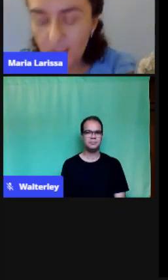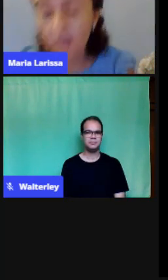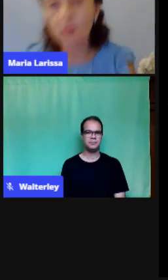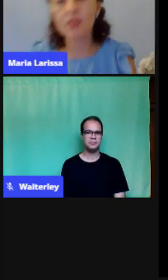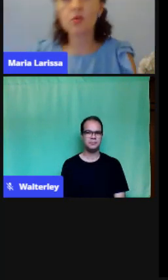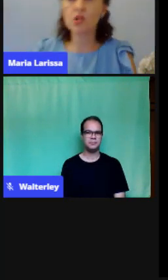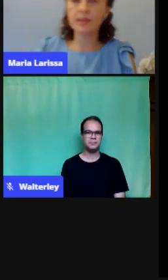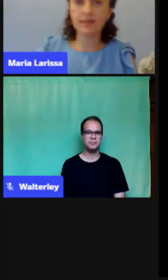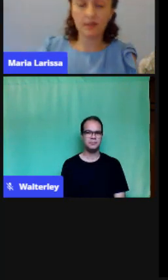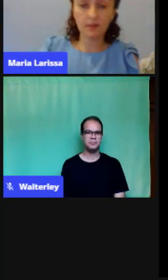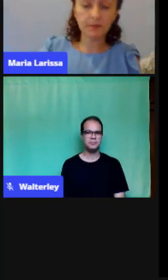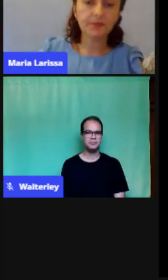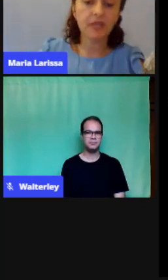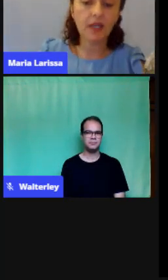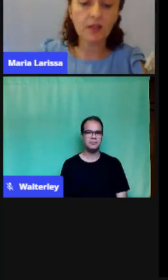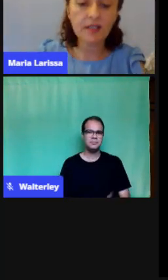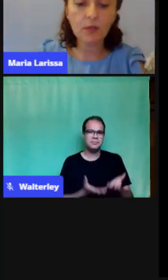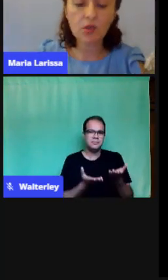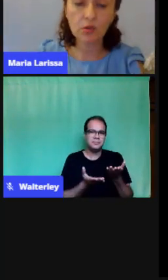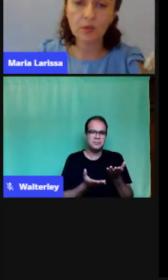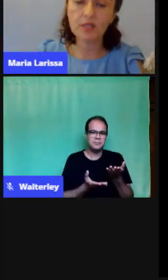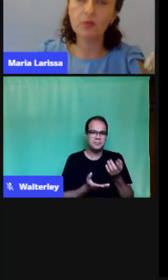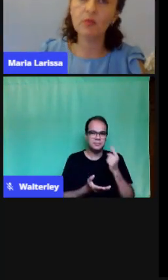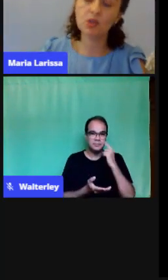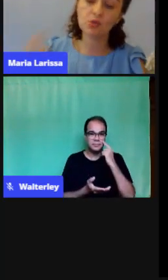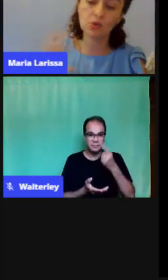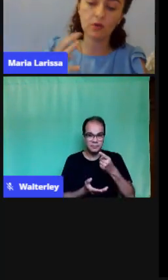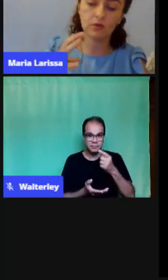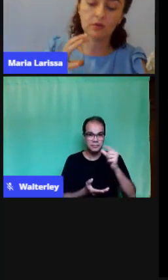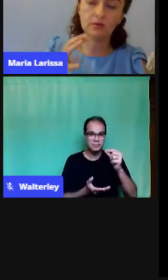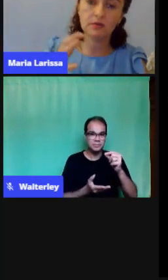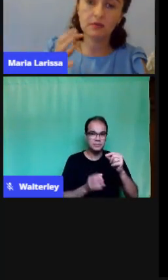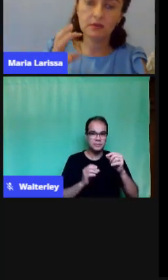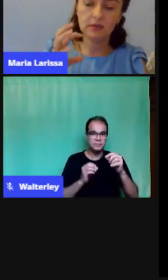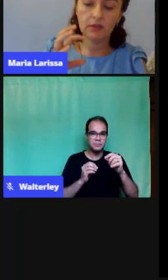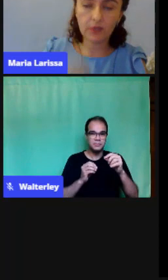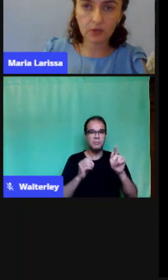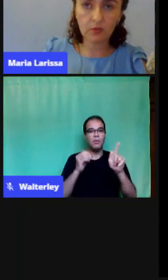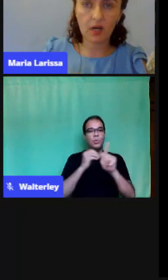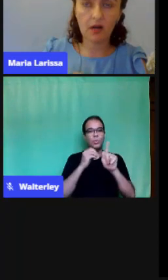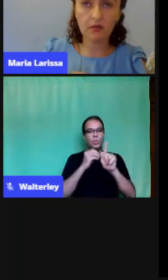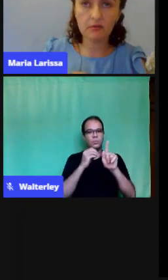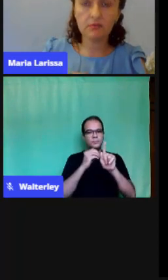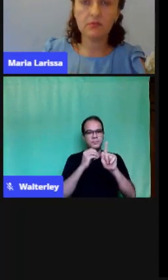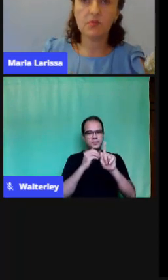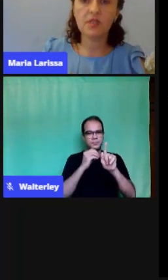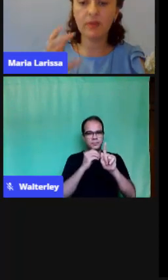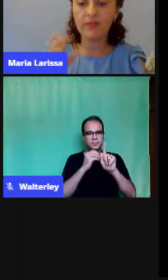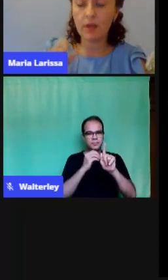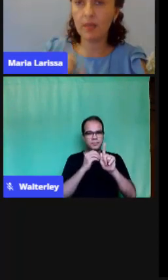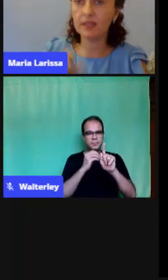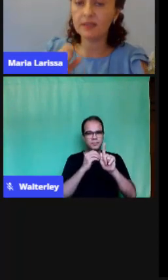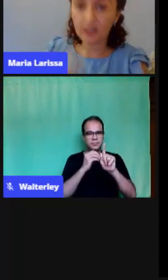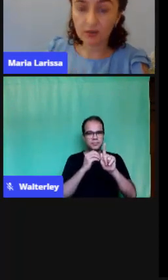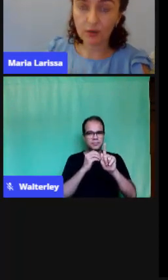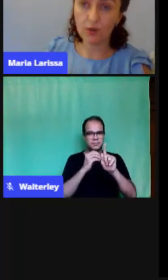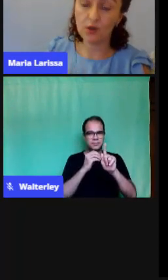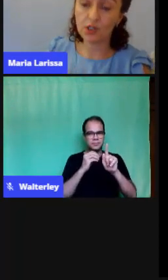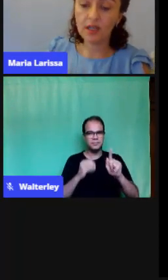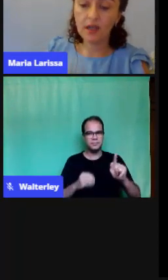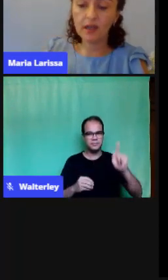Então, nós temos aqui uma sugestão, né? Nós temos duas. Uma de um jogo virtual, usando uma